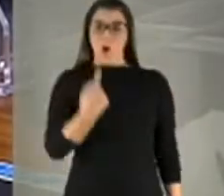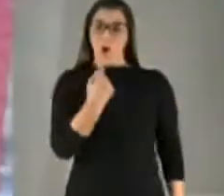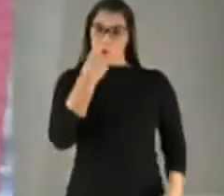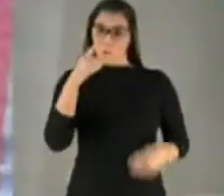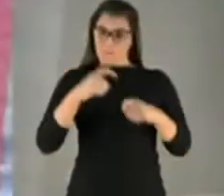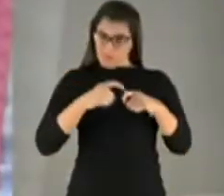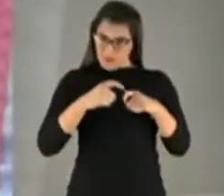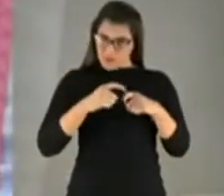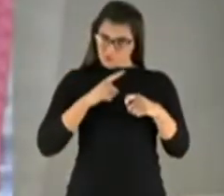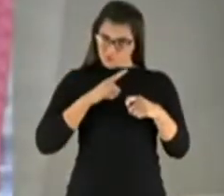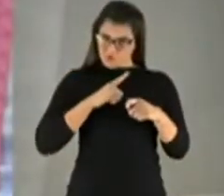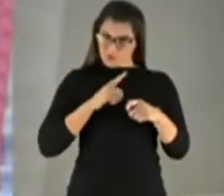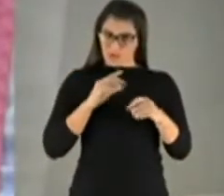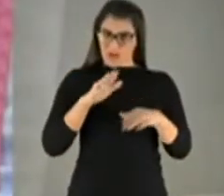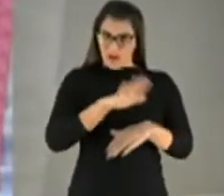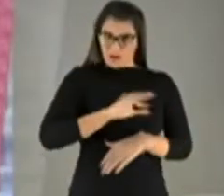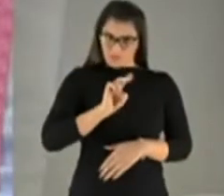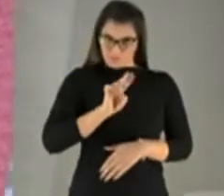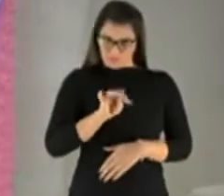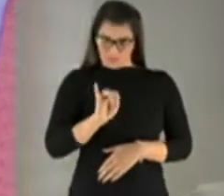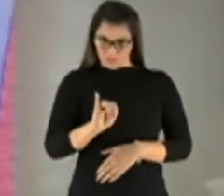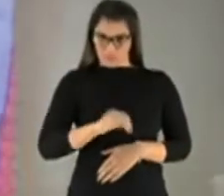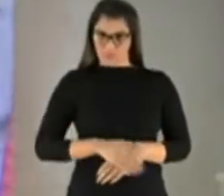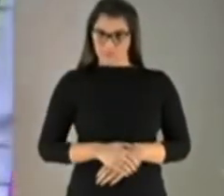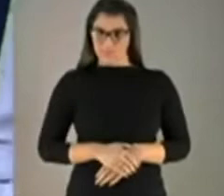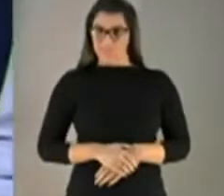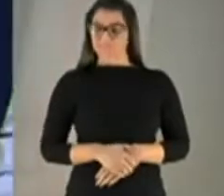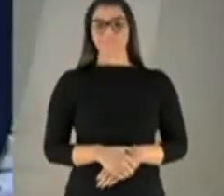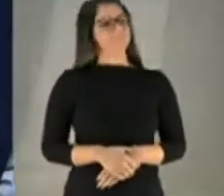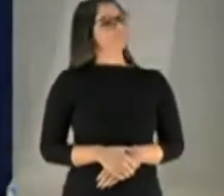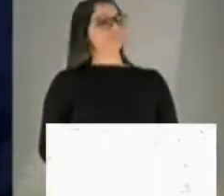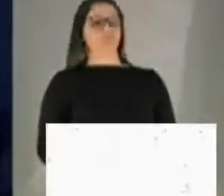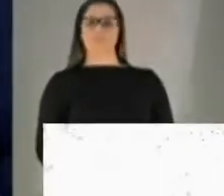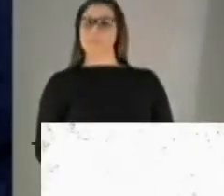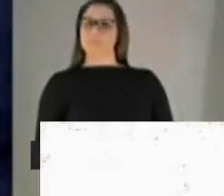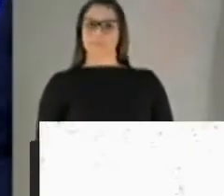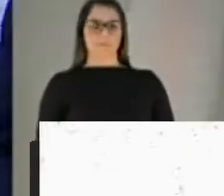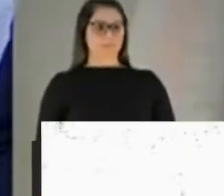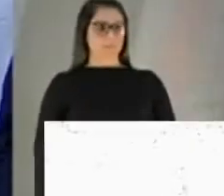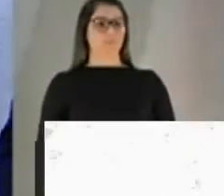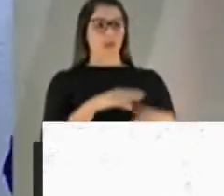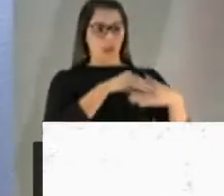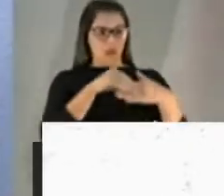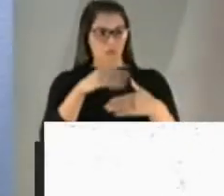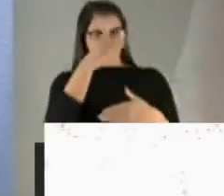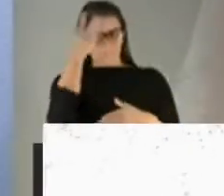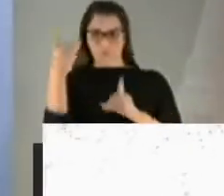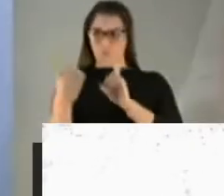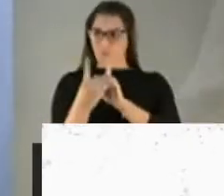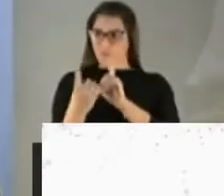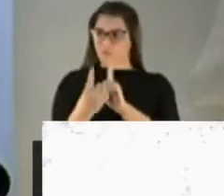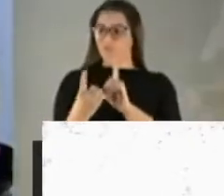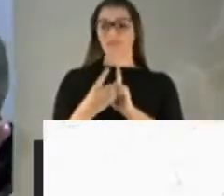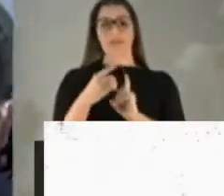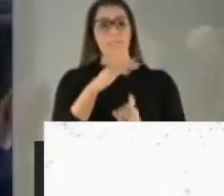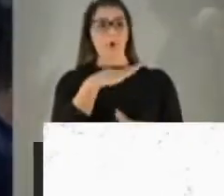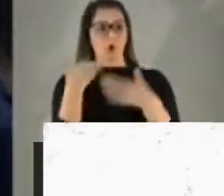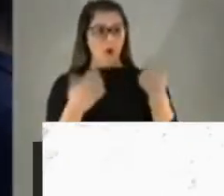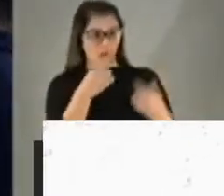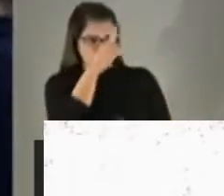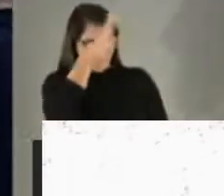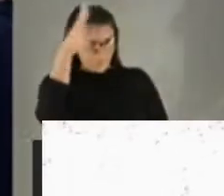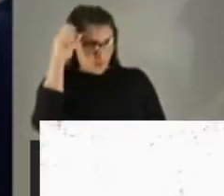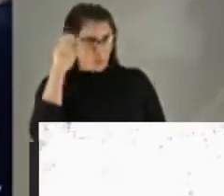nessa equipe que a senhora levou para lá a senhora levou alguém para atender alguma pessoa que tivesse morrendo lá em Manaus